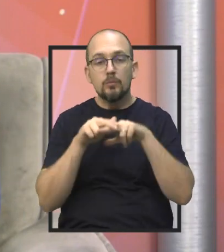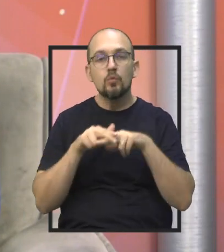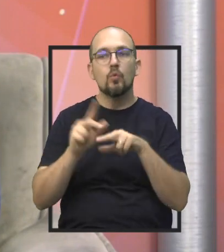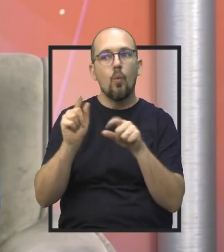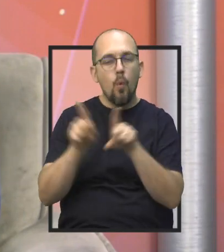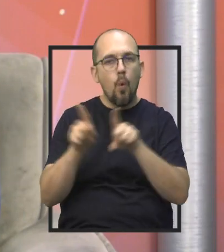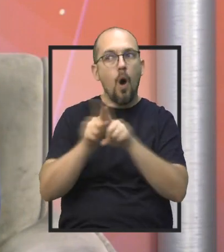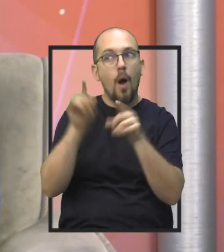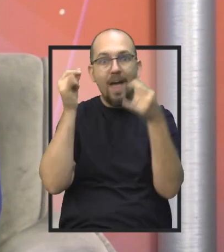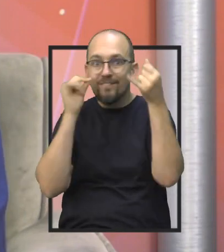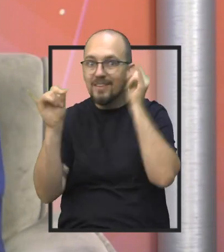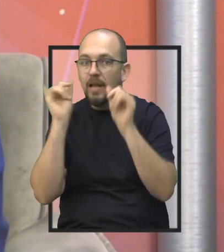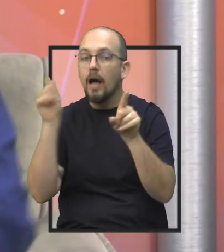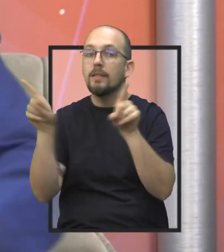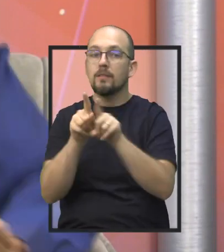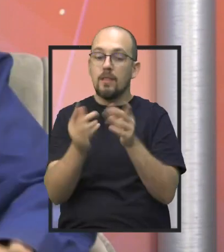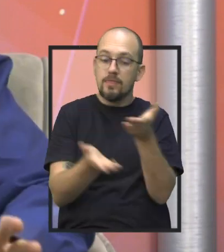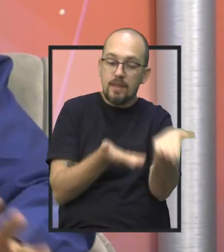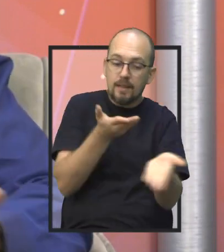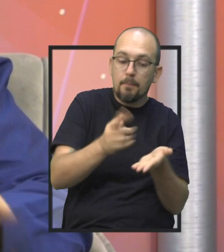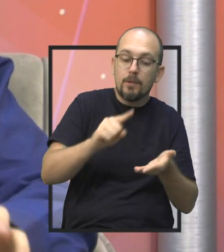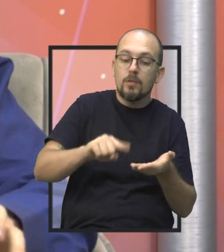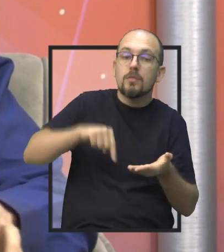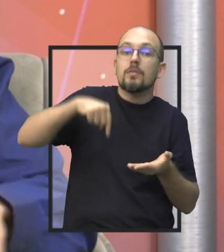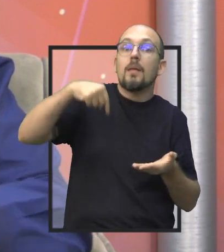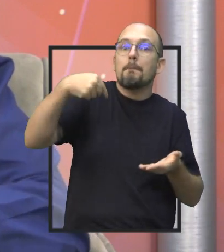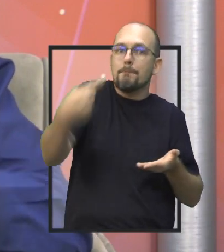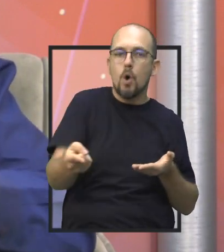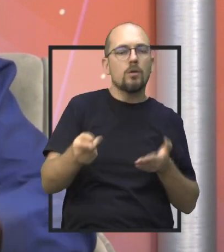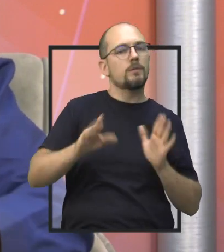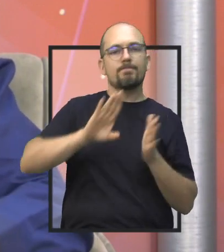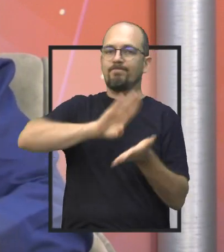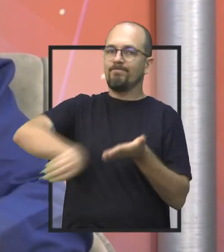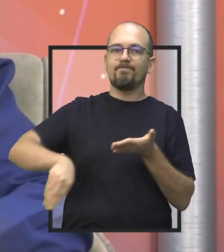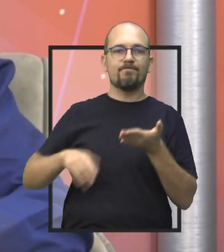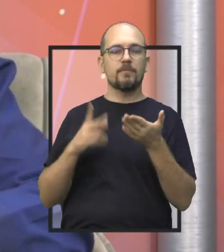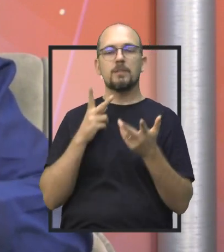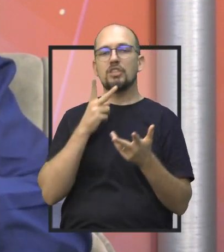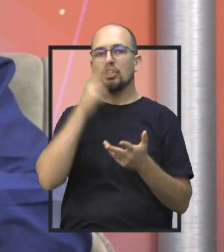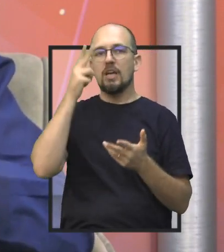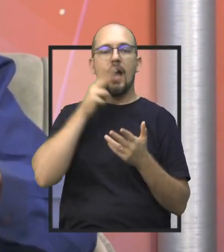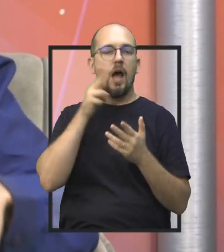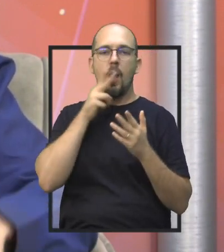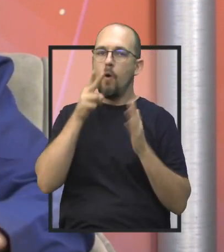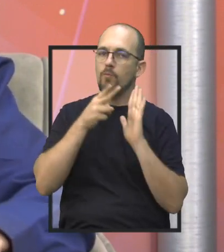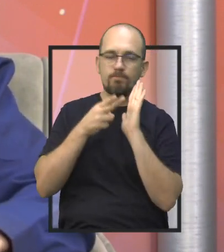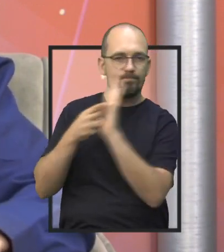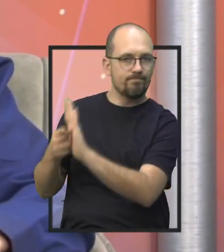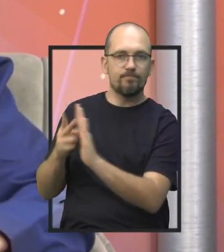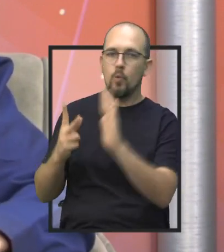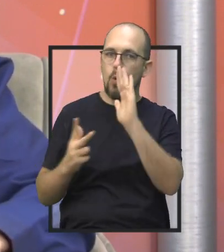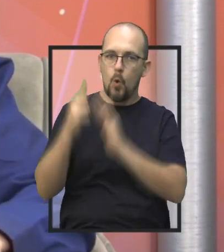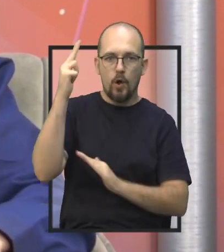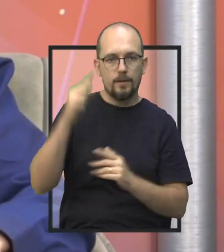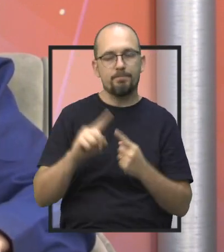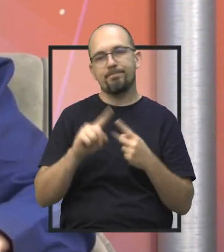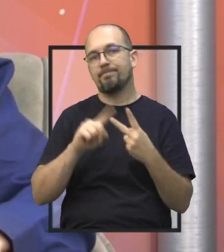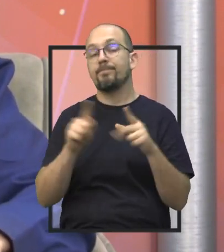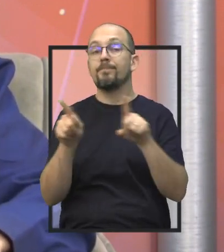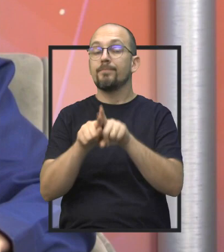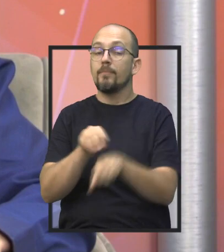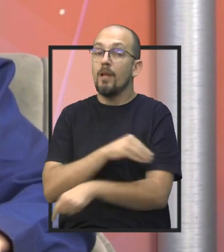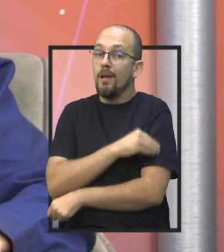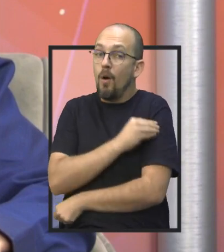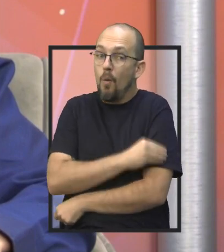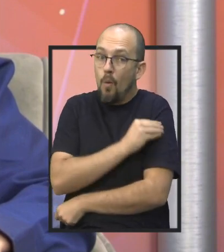como no cuidado pós-tratamento, o cigarro deve ser cuidado. O etilismo, o consumo de